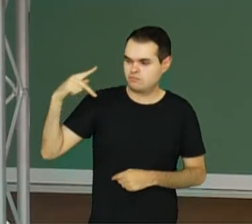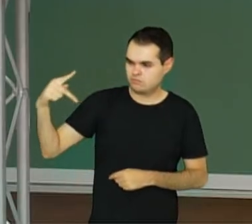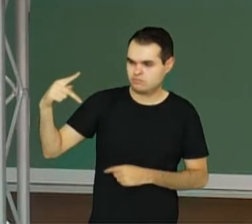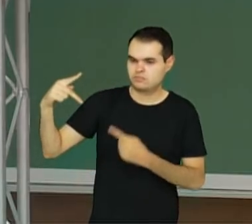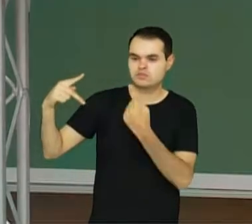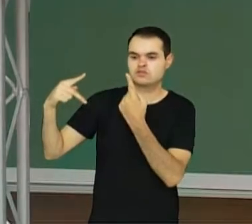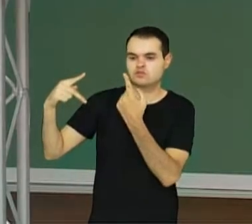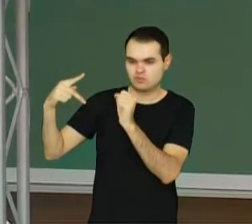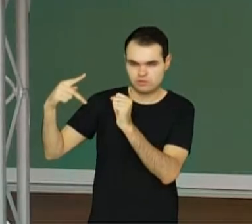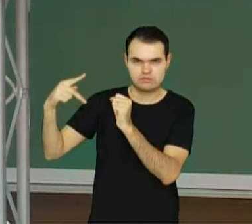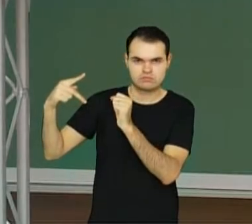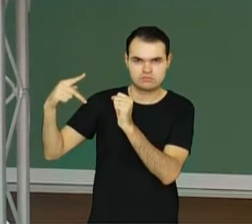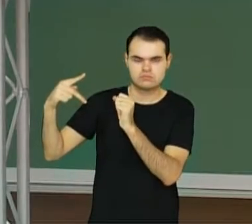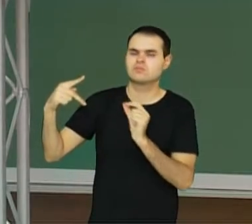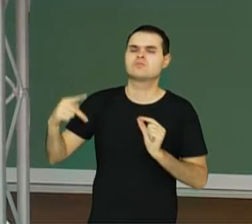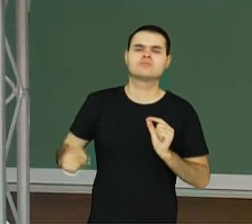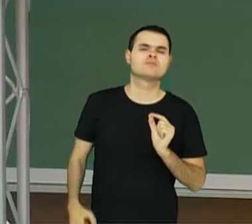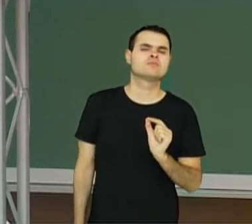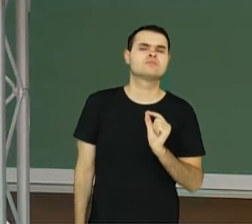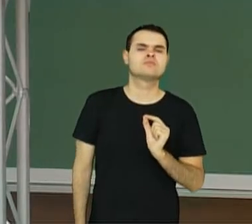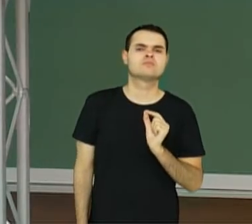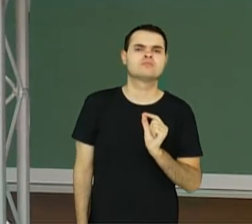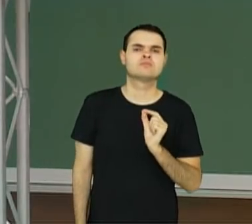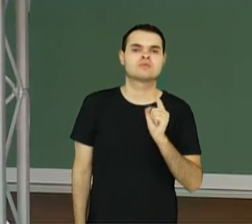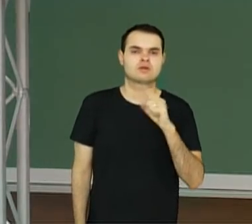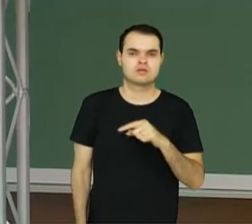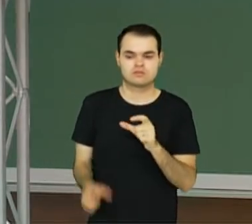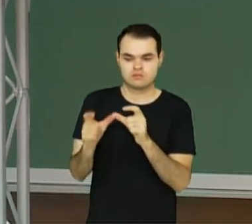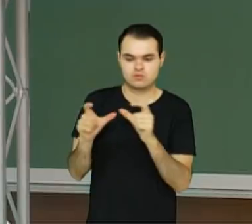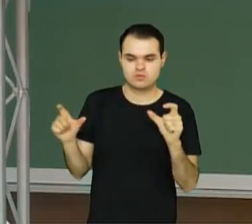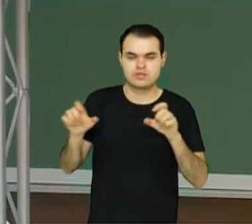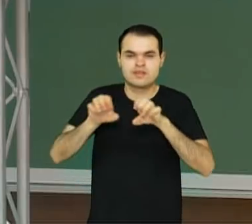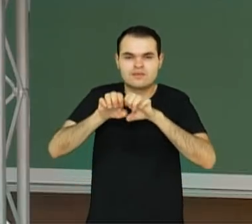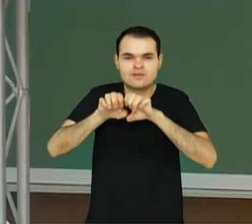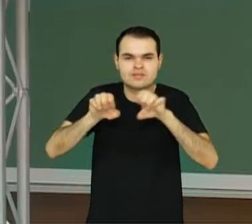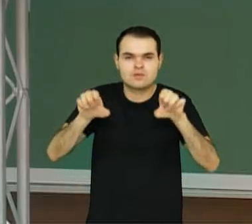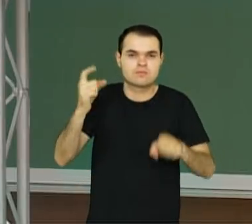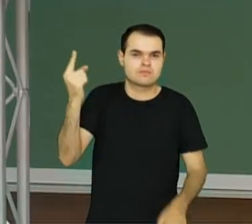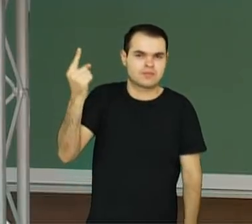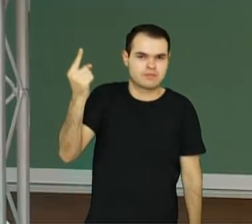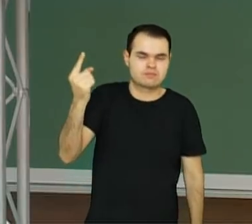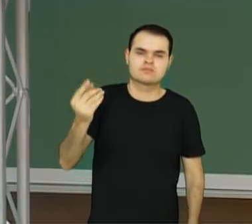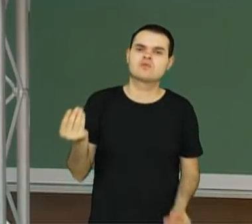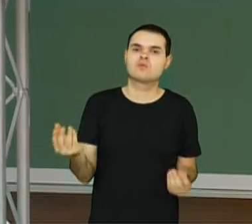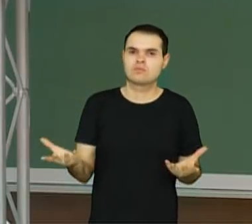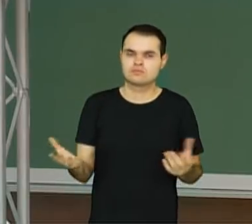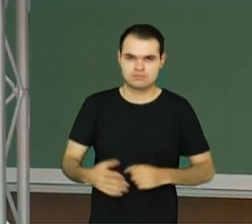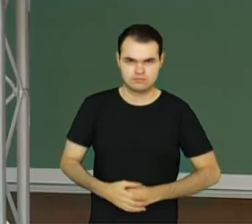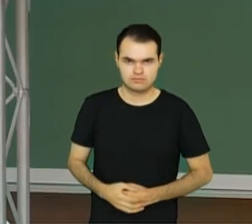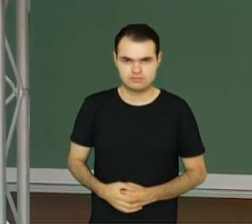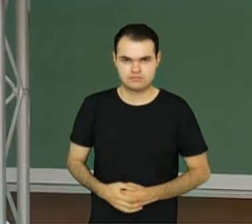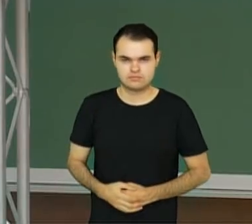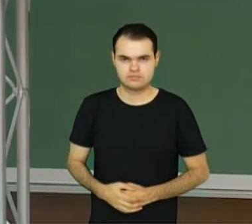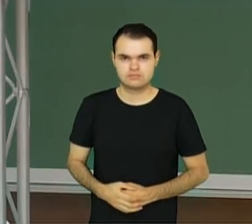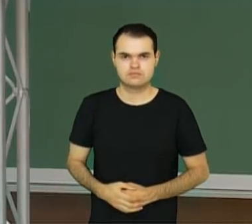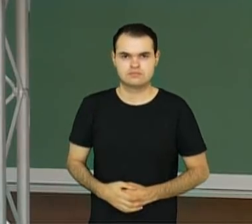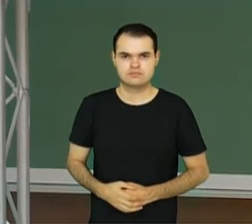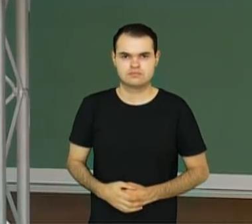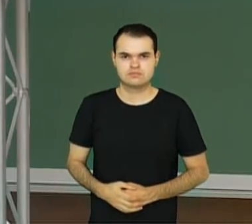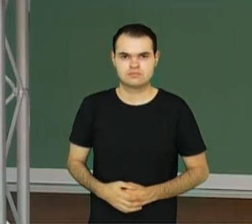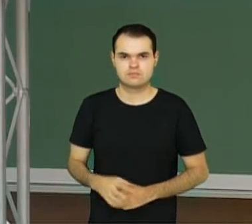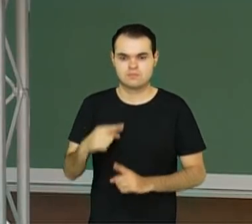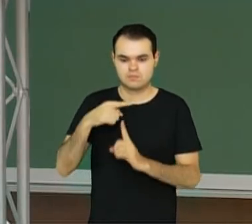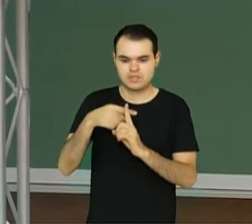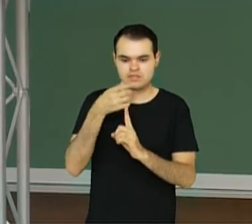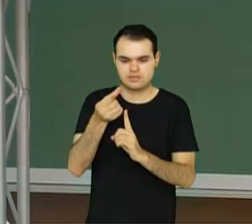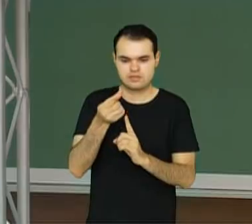igual a 18. O que é isso? Isso é uma equação de primeiro grau. E como é que eu vou resolver isso? Bom, o mais 6 vai para o